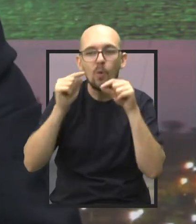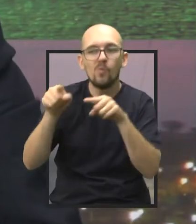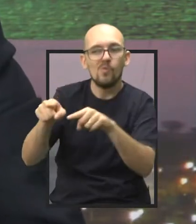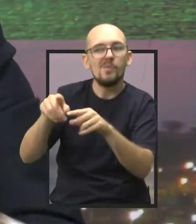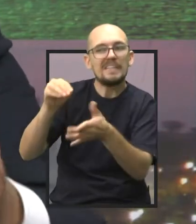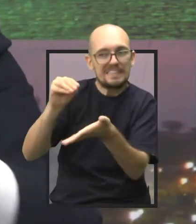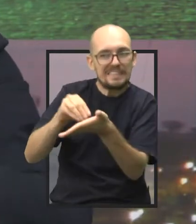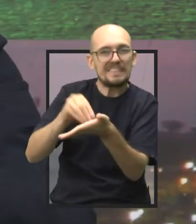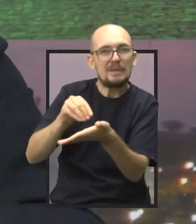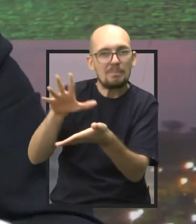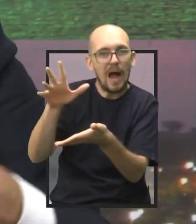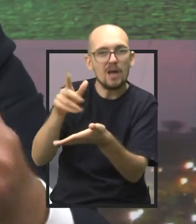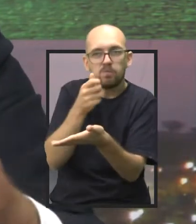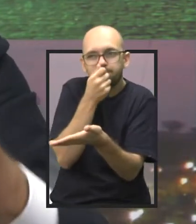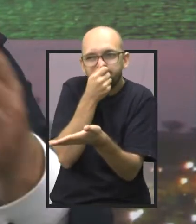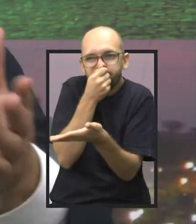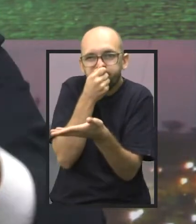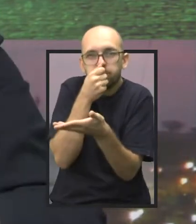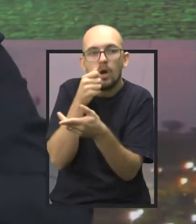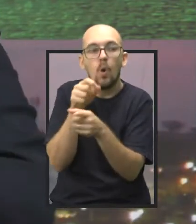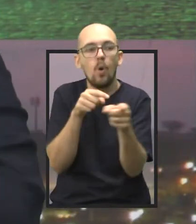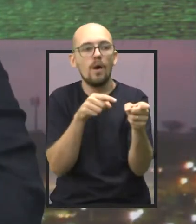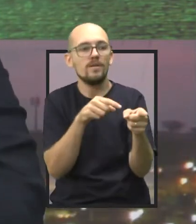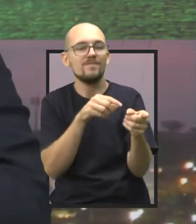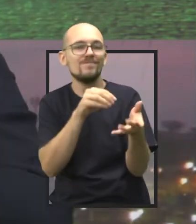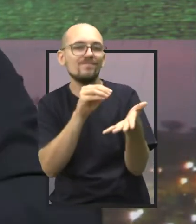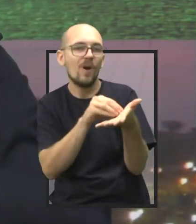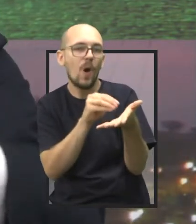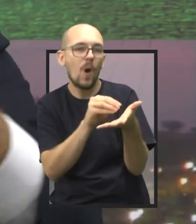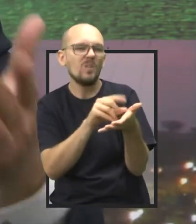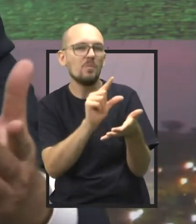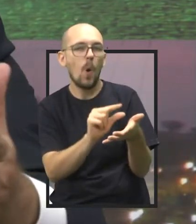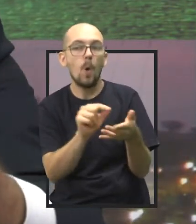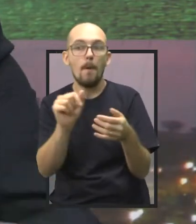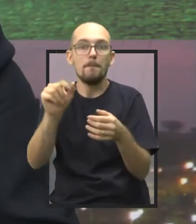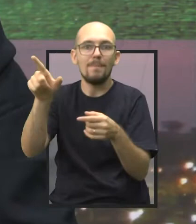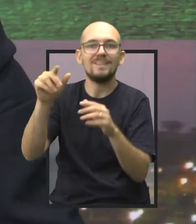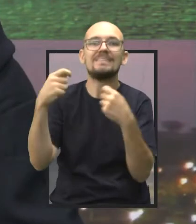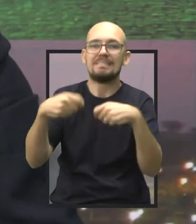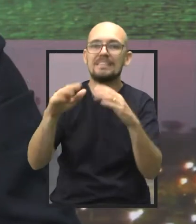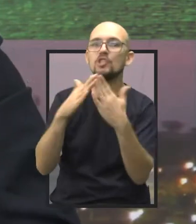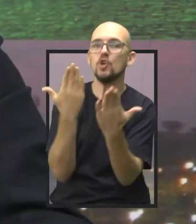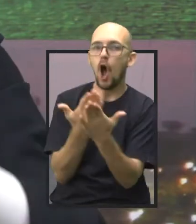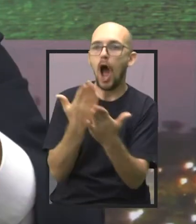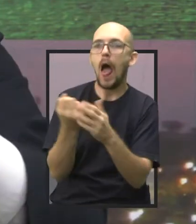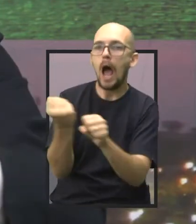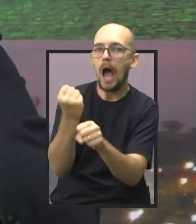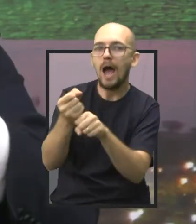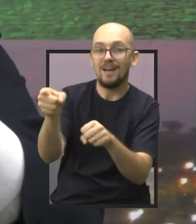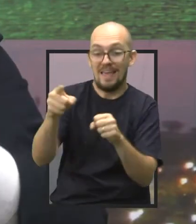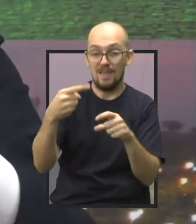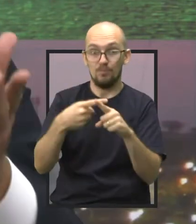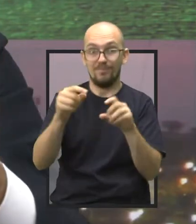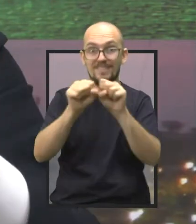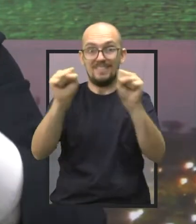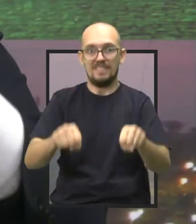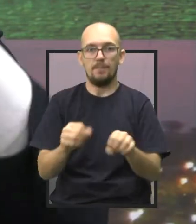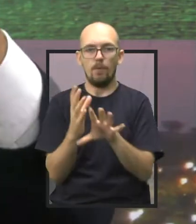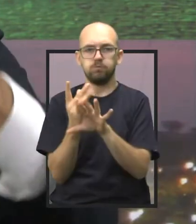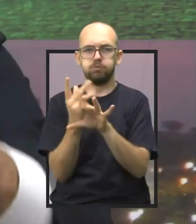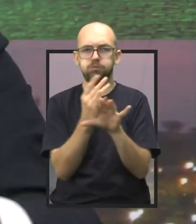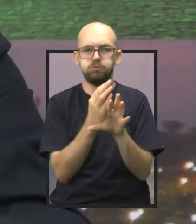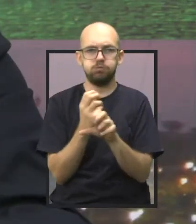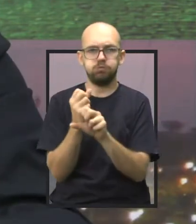casa, qual parte da cidade a gente precisa de mais ou menos creche, mais ou menos escola, porque é o programa que ele dá informação